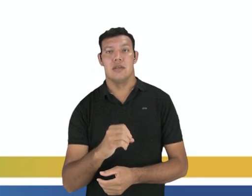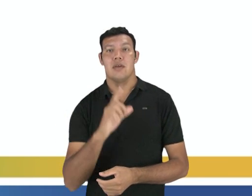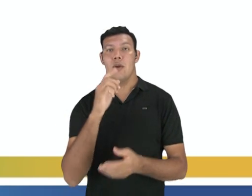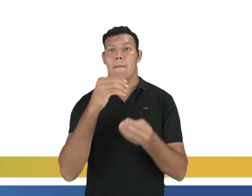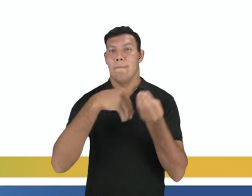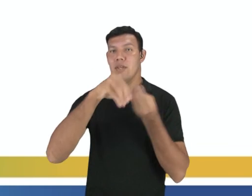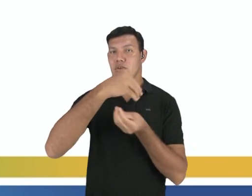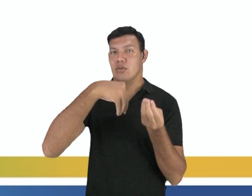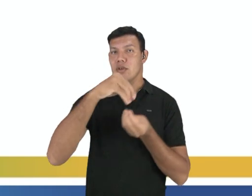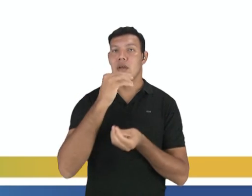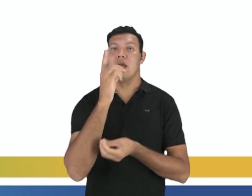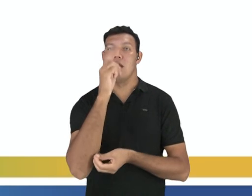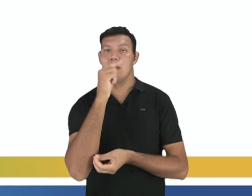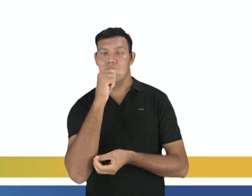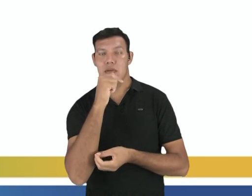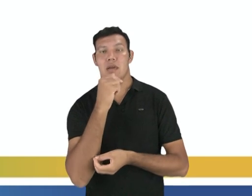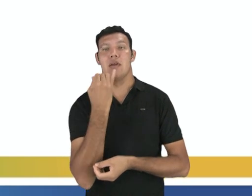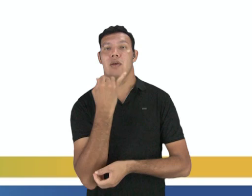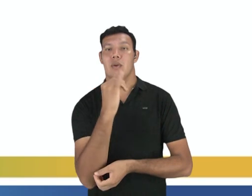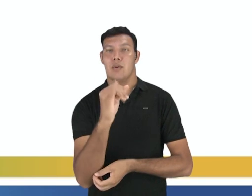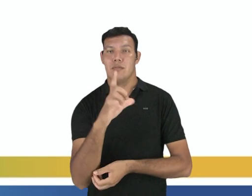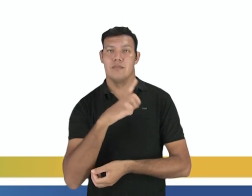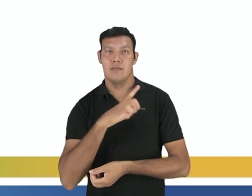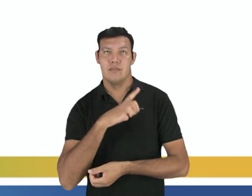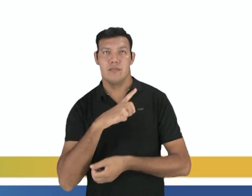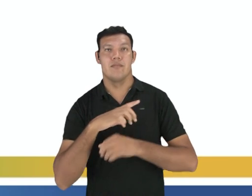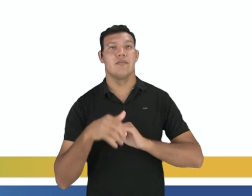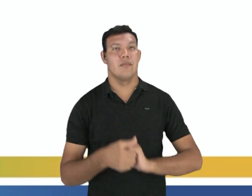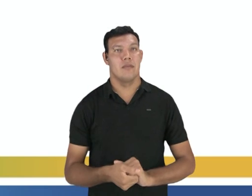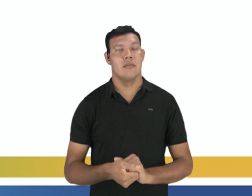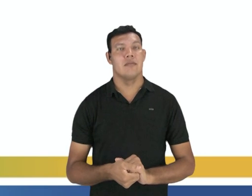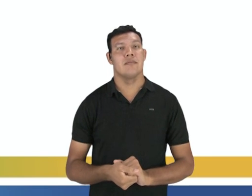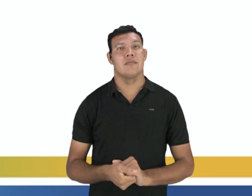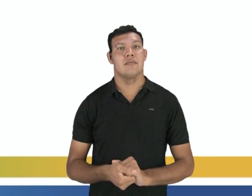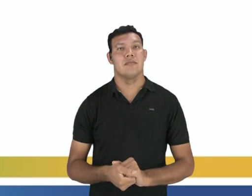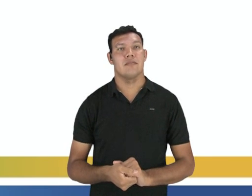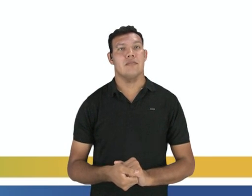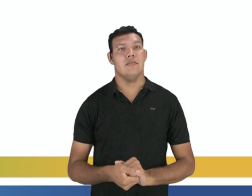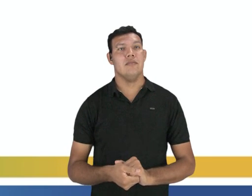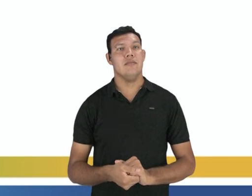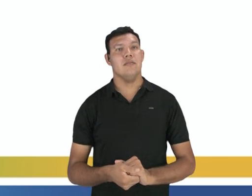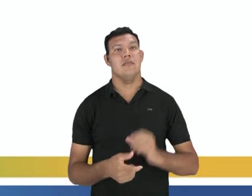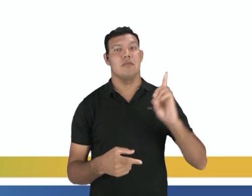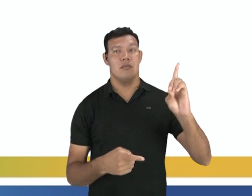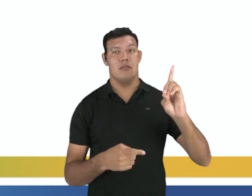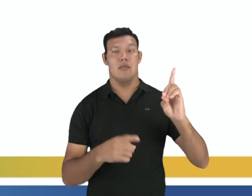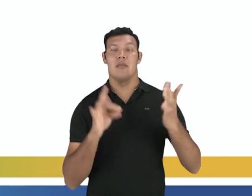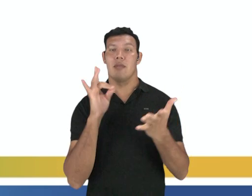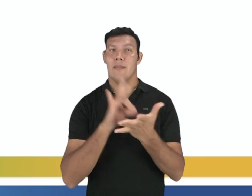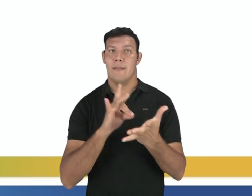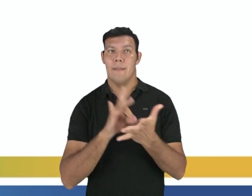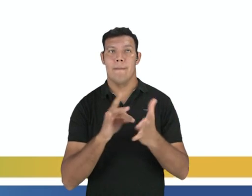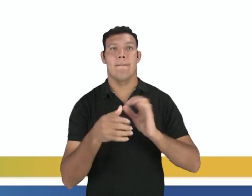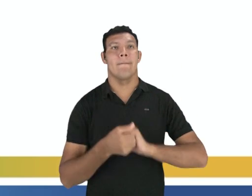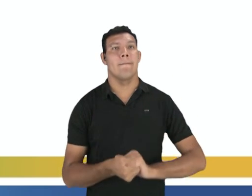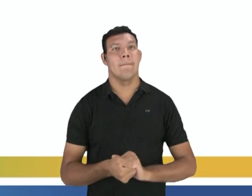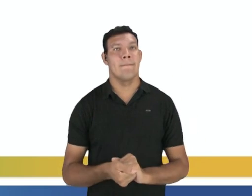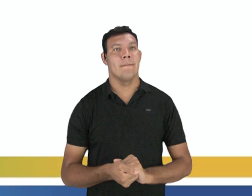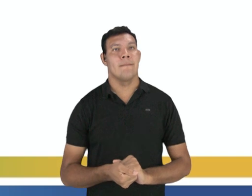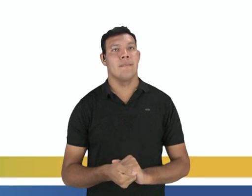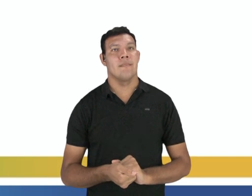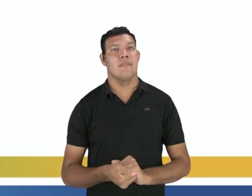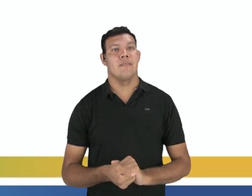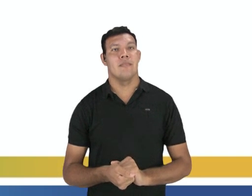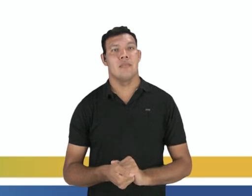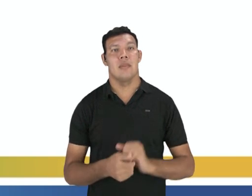que conduz eletricidade, ok? Se estiver em água, beleza? Letra D, verdadeira. E a